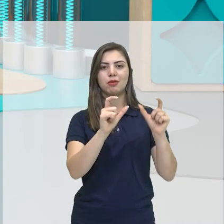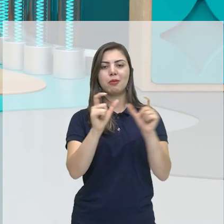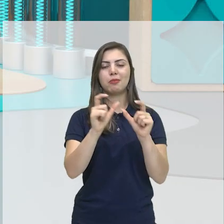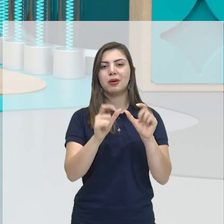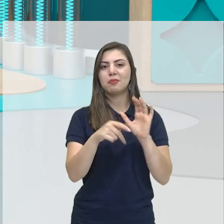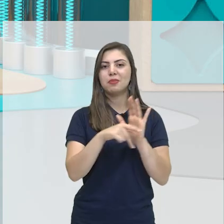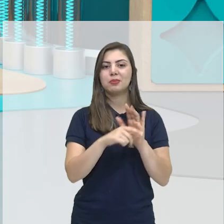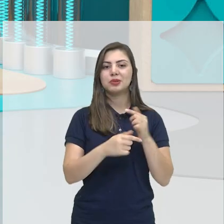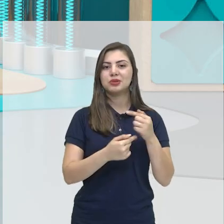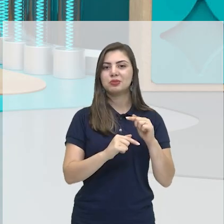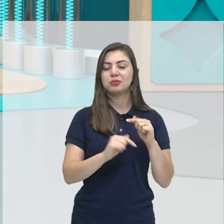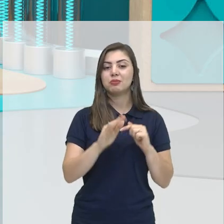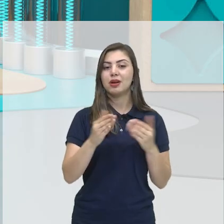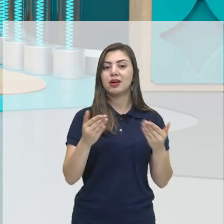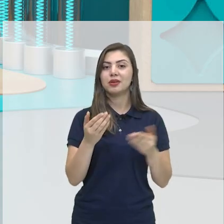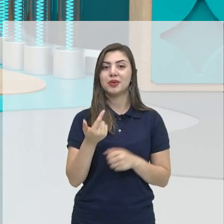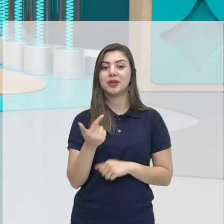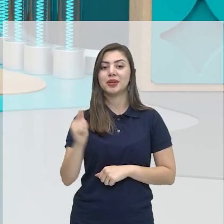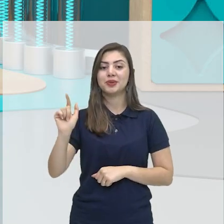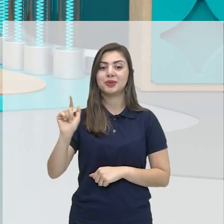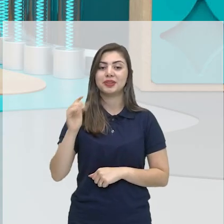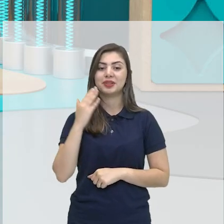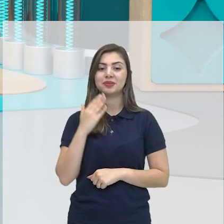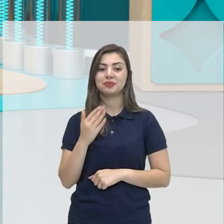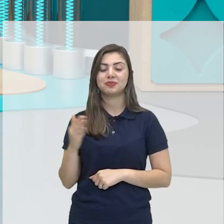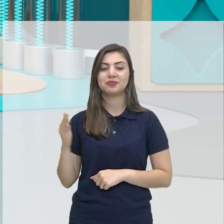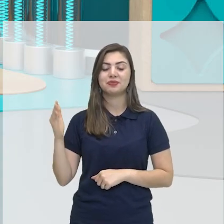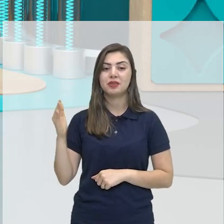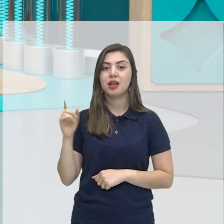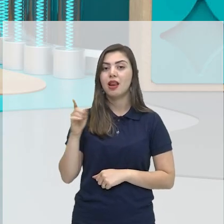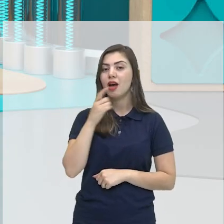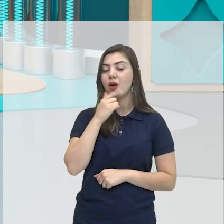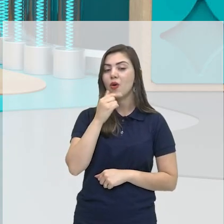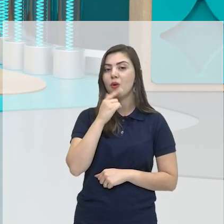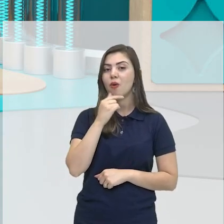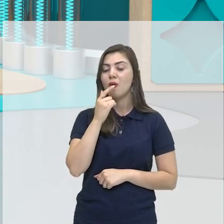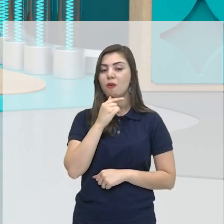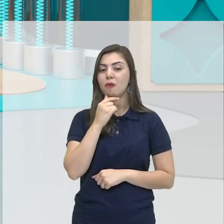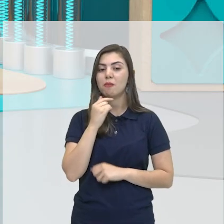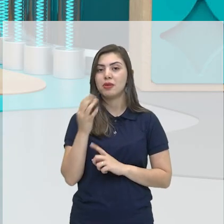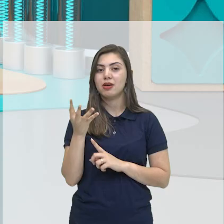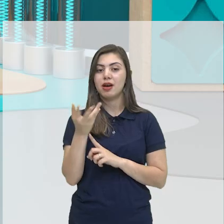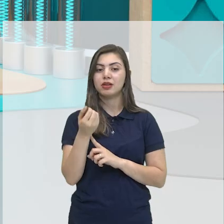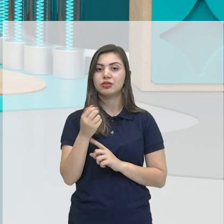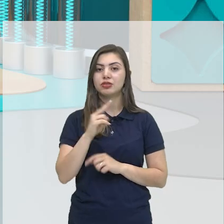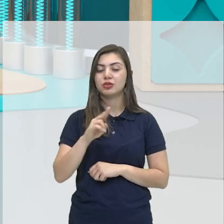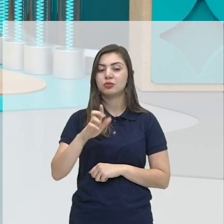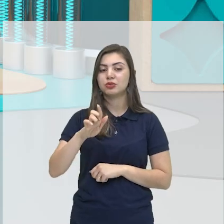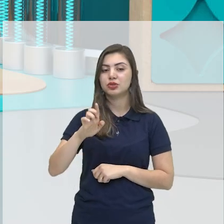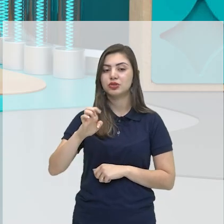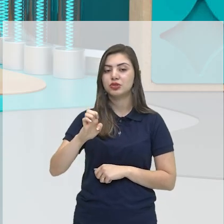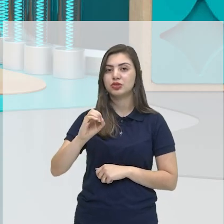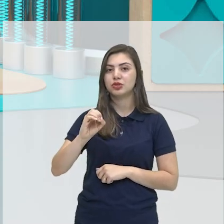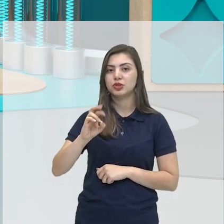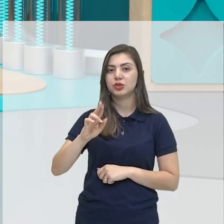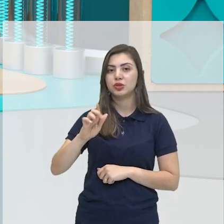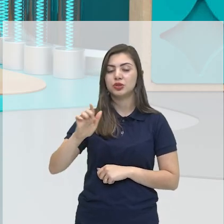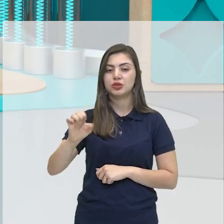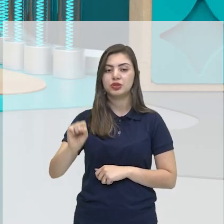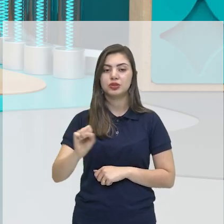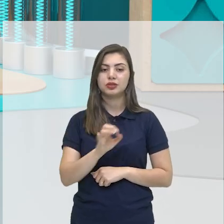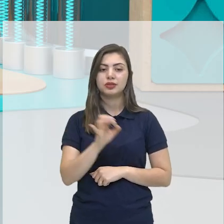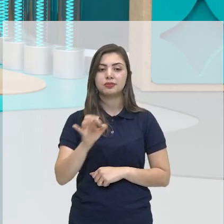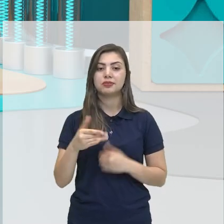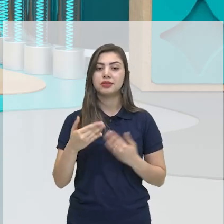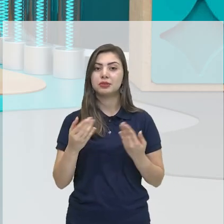consegue identificar as linhas. Lembra que a gente falou das características das linhas? Cruzadas, linhas retas. Olha só, a utilização das linhas. E